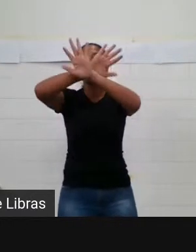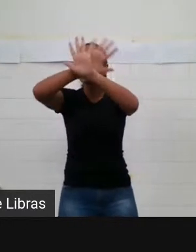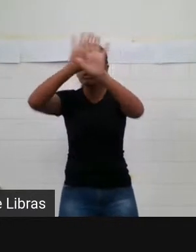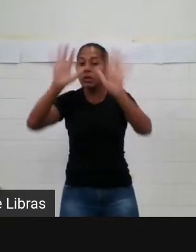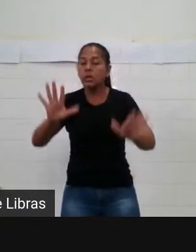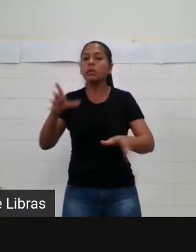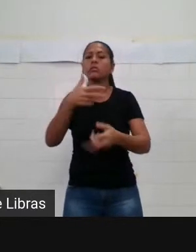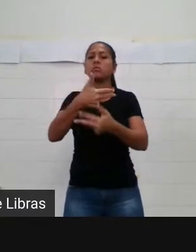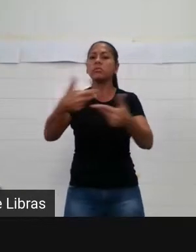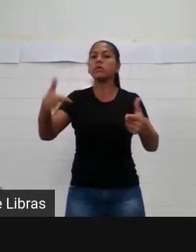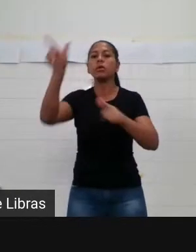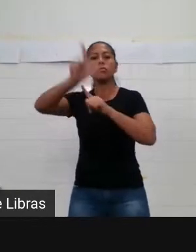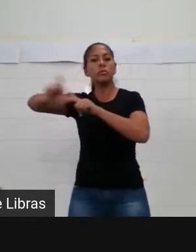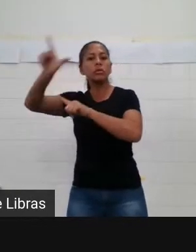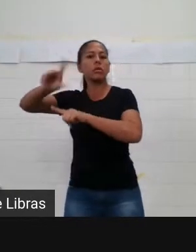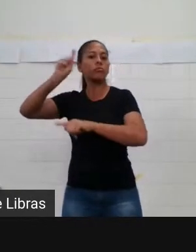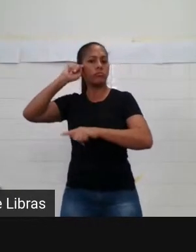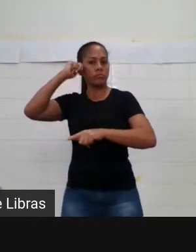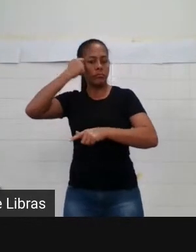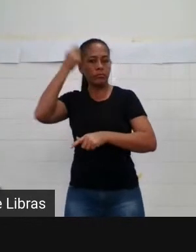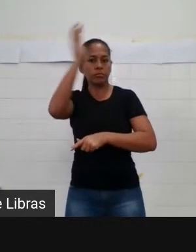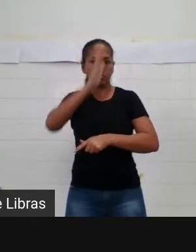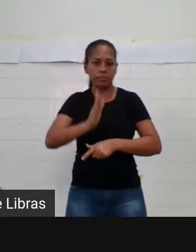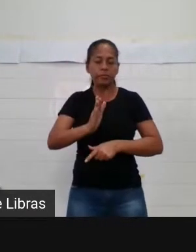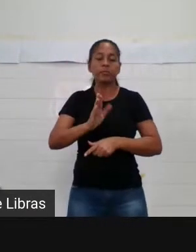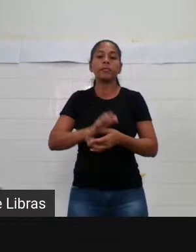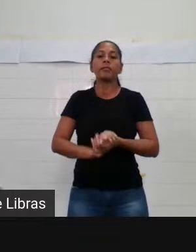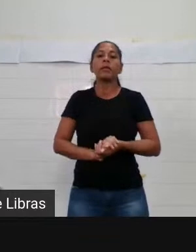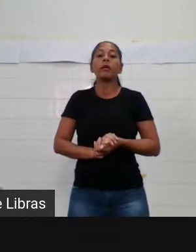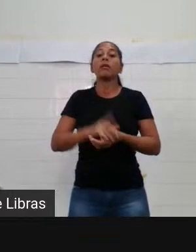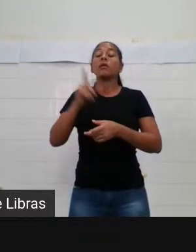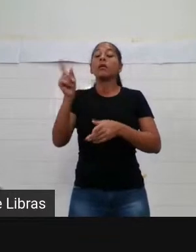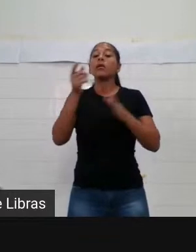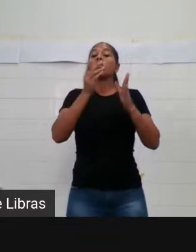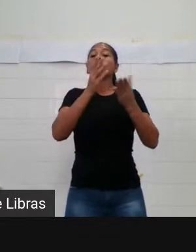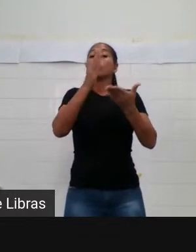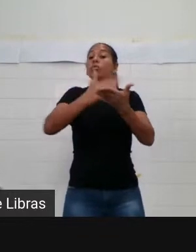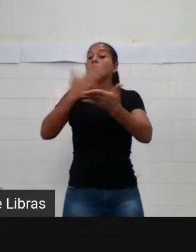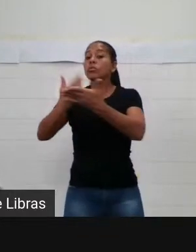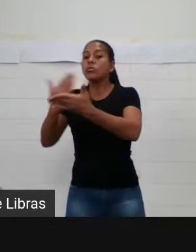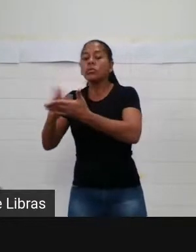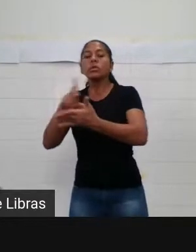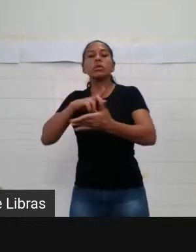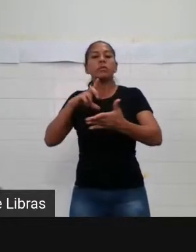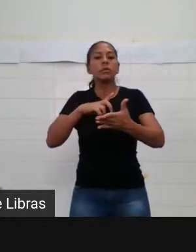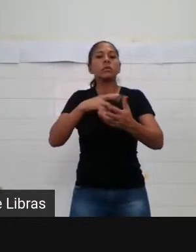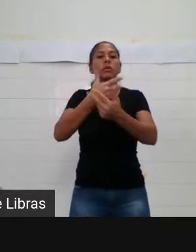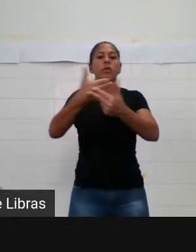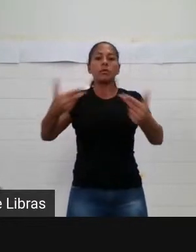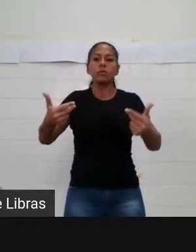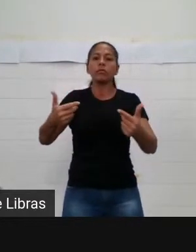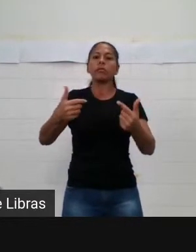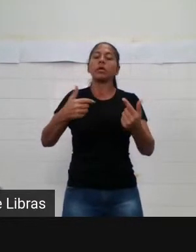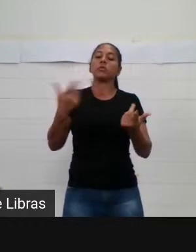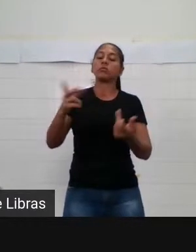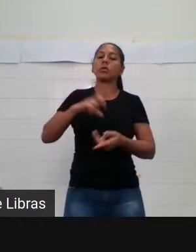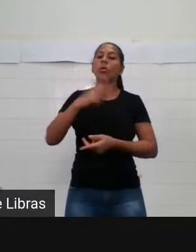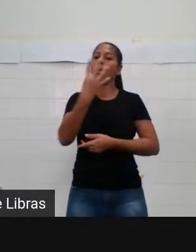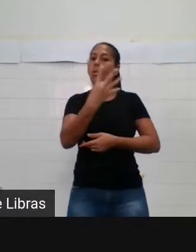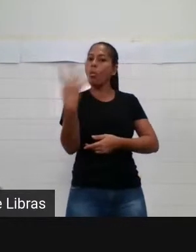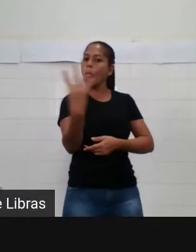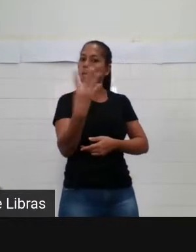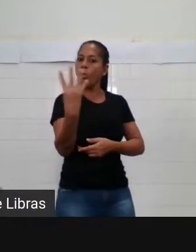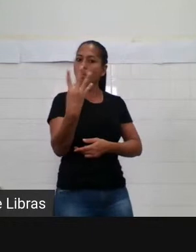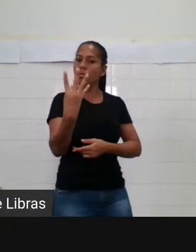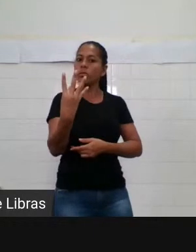escritoras da literatura afro-brasileira. O volume é composto, a coleção é composta de 4 volumes,